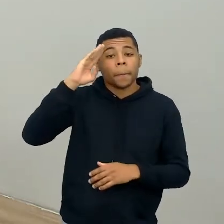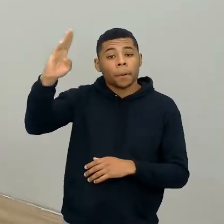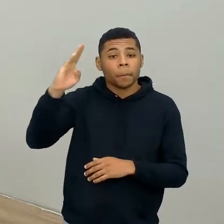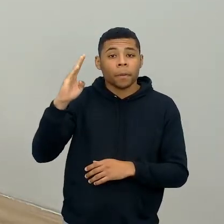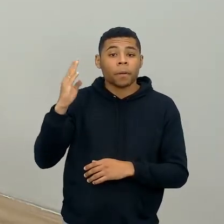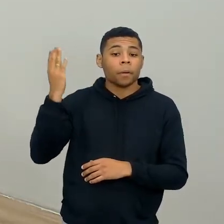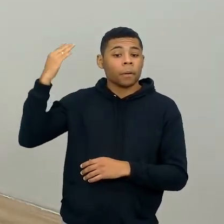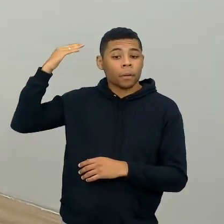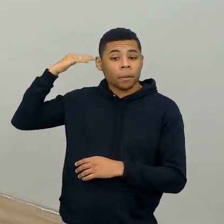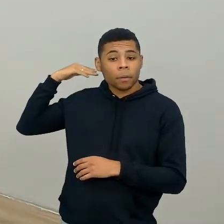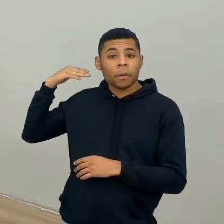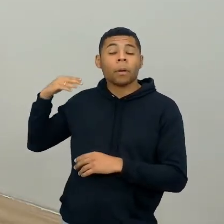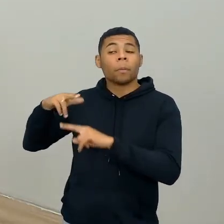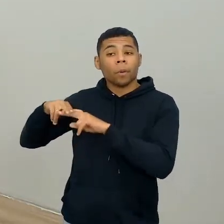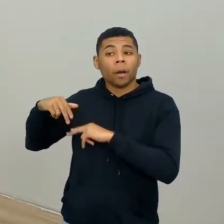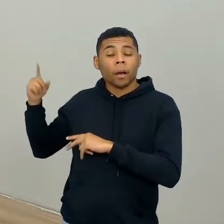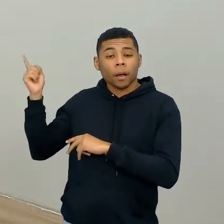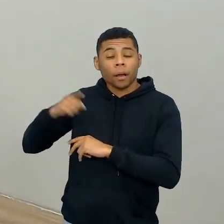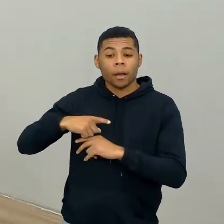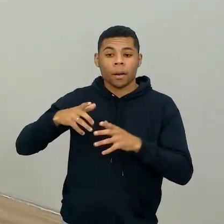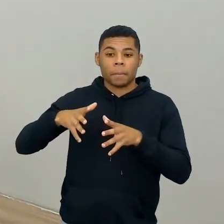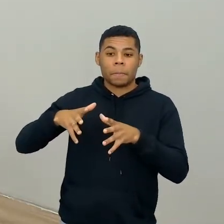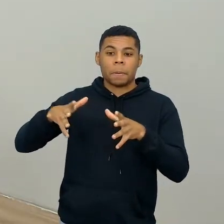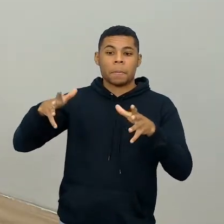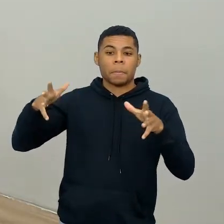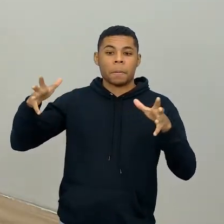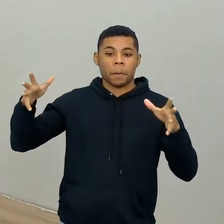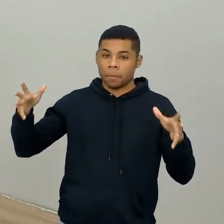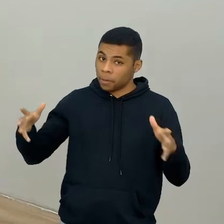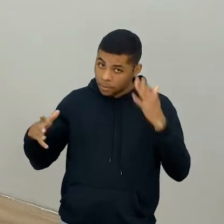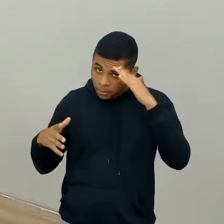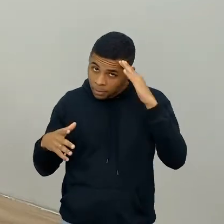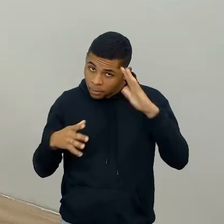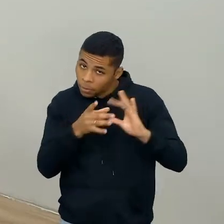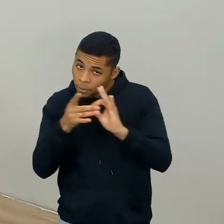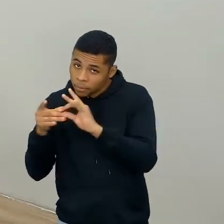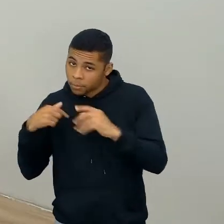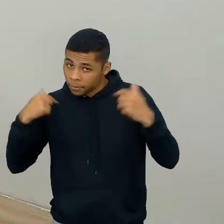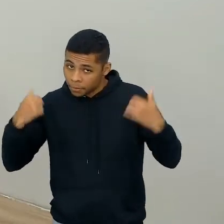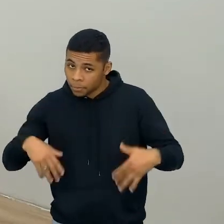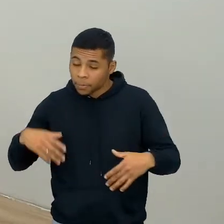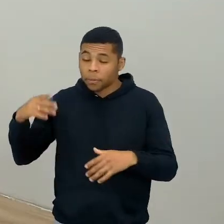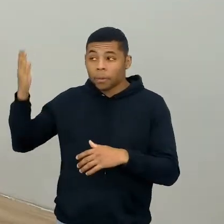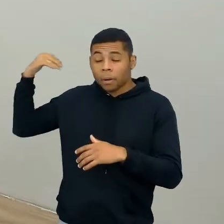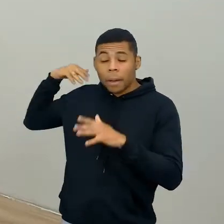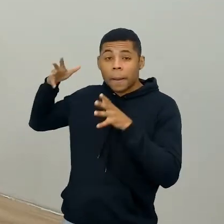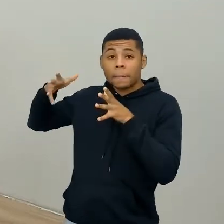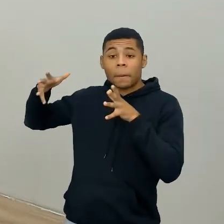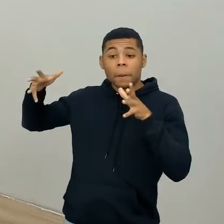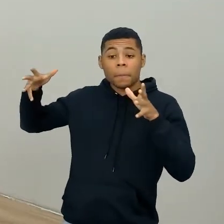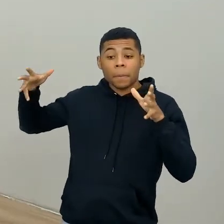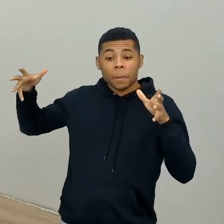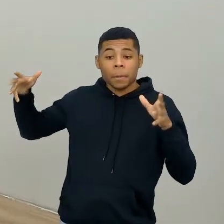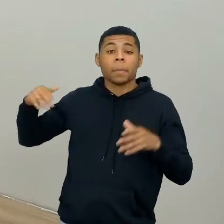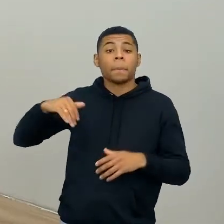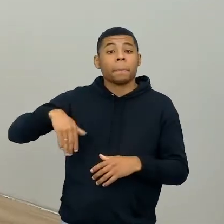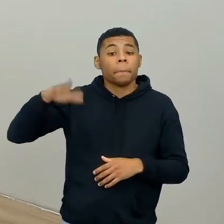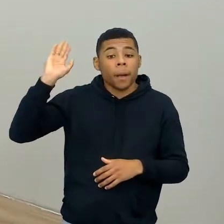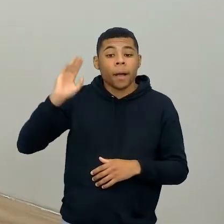que se ampliaram, notem bem o que eu estou dizendo, em que se ampliaram as noções